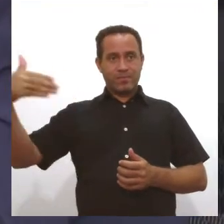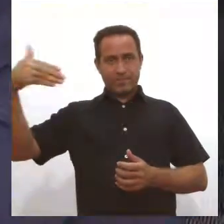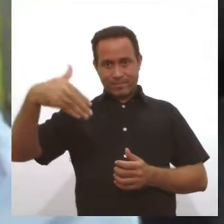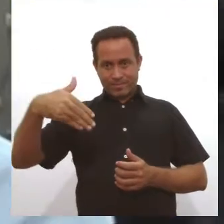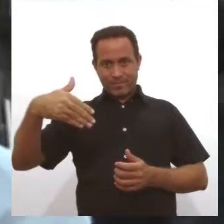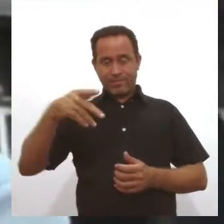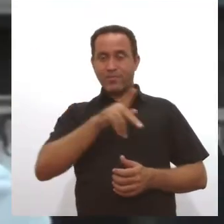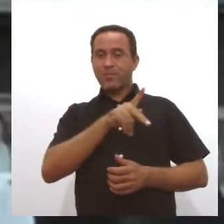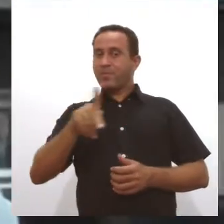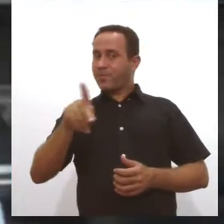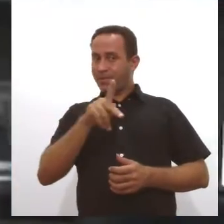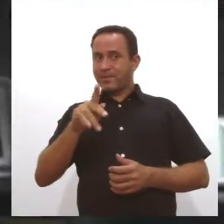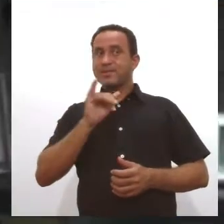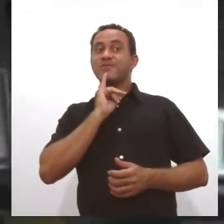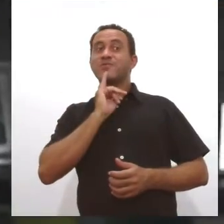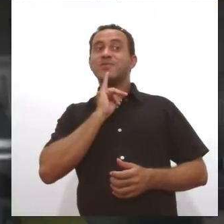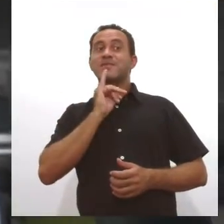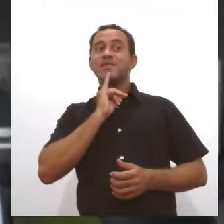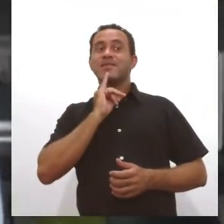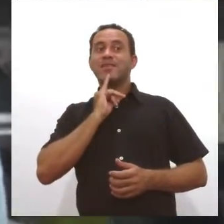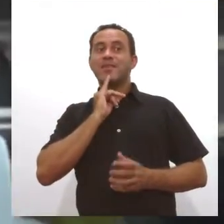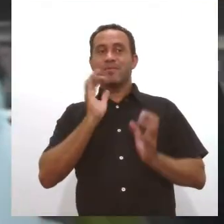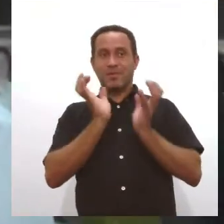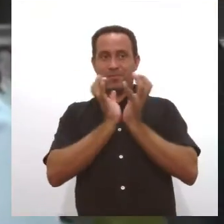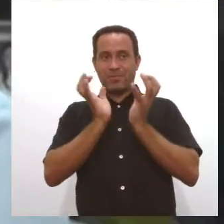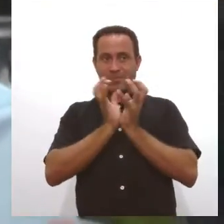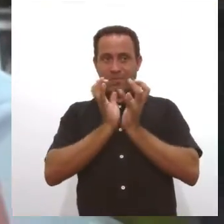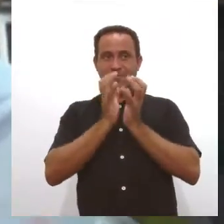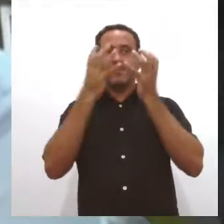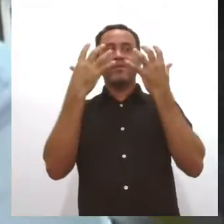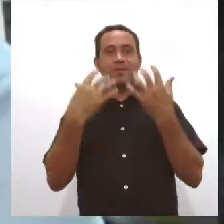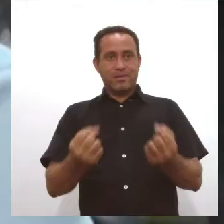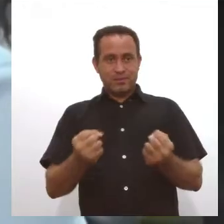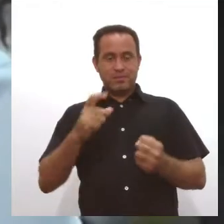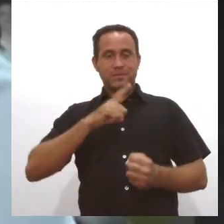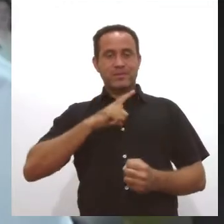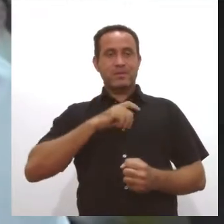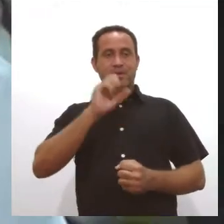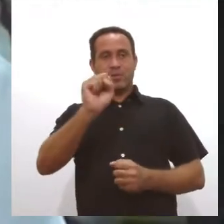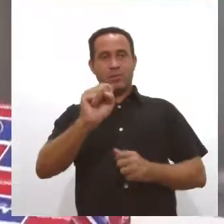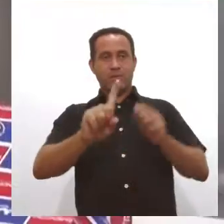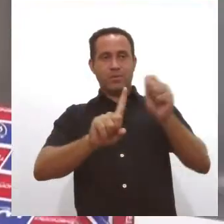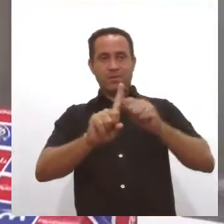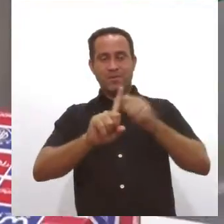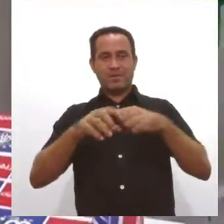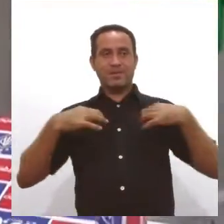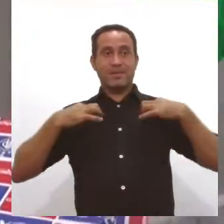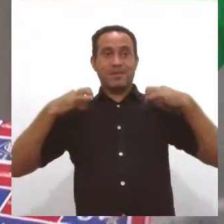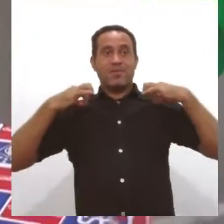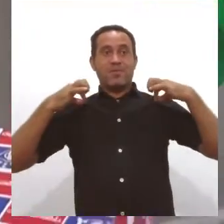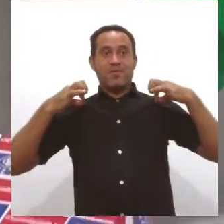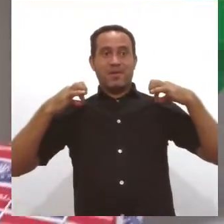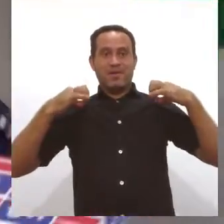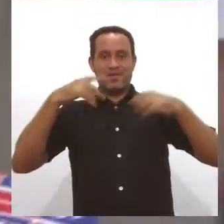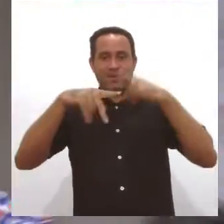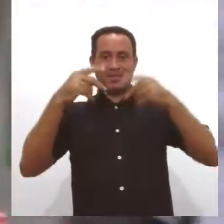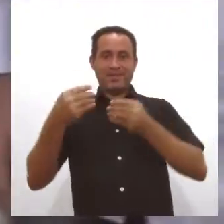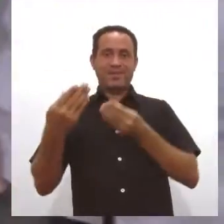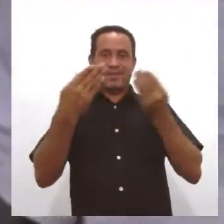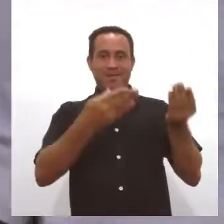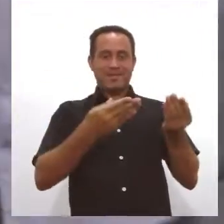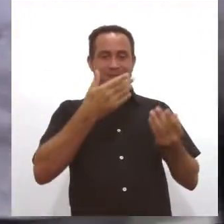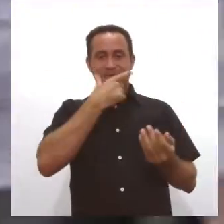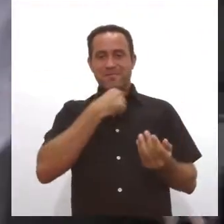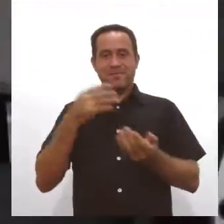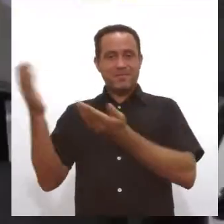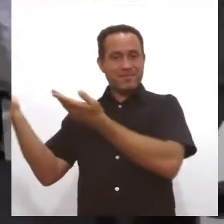o presidente do Itabaiana, Wilson Mendonça, que assumiu o time há 8 meses, deu uma camisa de presente ao deputado